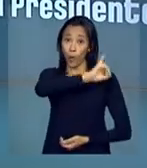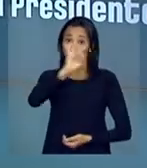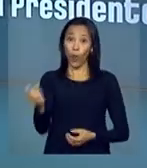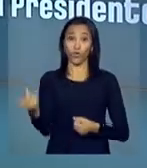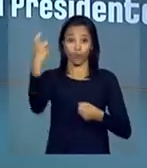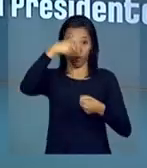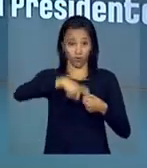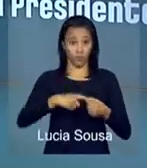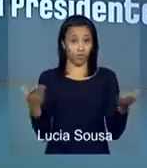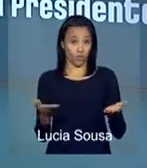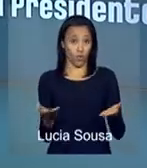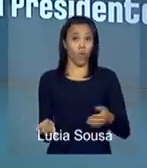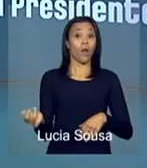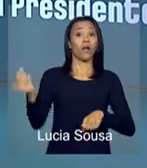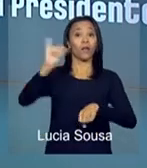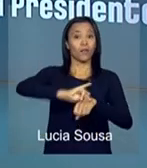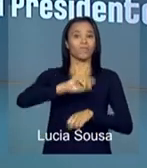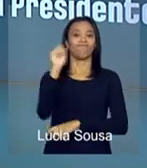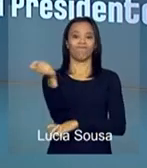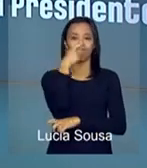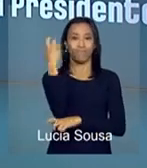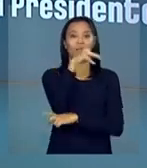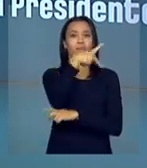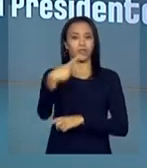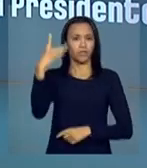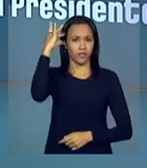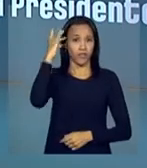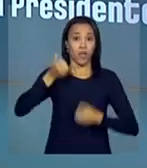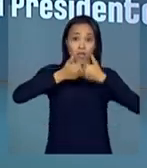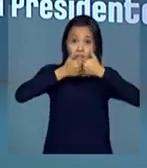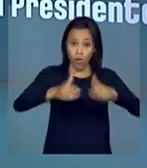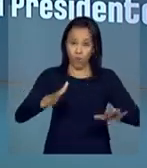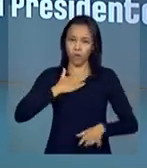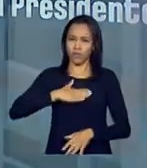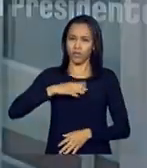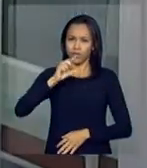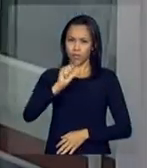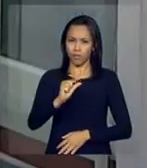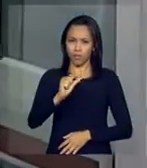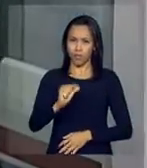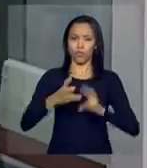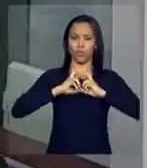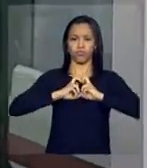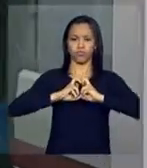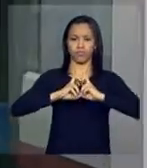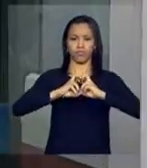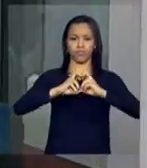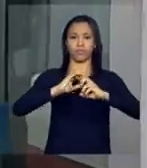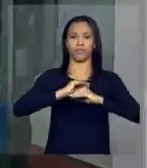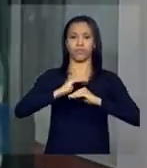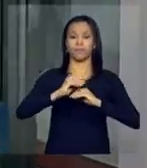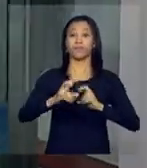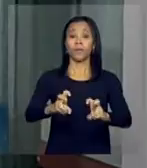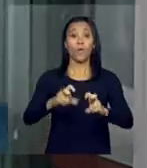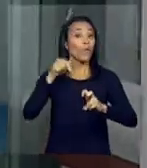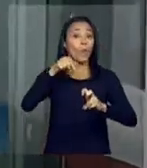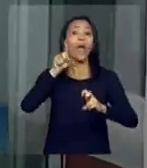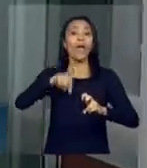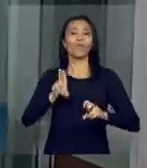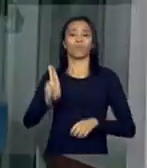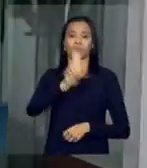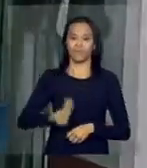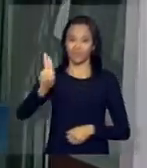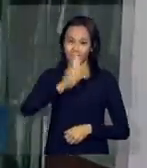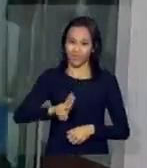lá, nós voltamos nesse momento a Porto Alegre, onde a presidenta Dilma Rousseff inaugura daqui a pouco o aeromóvel, que é um meio de